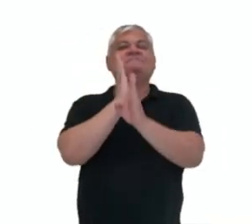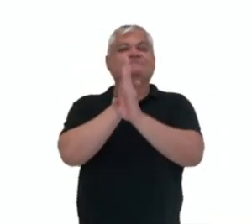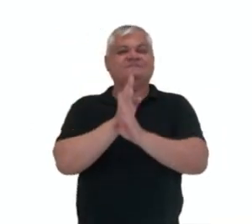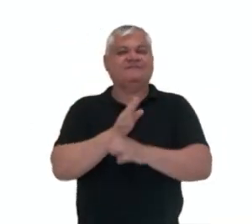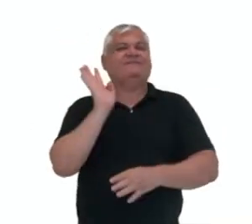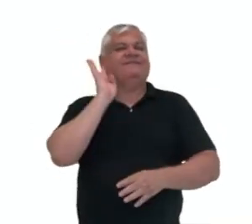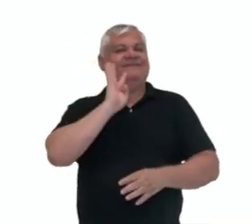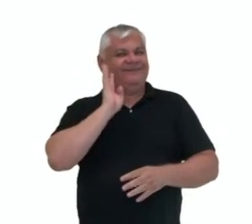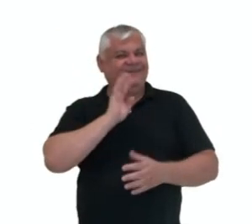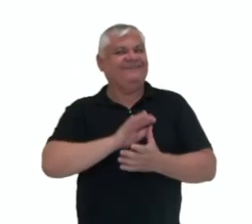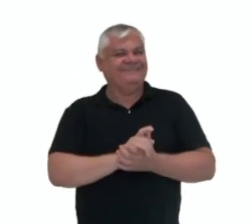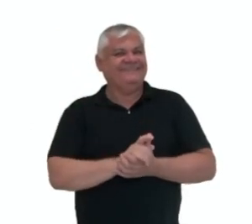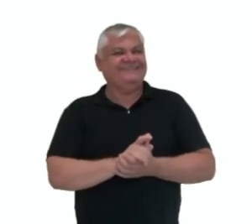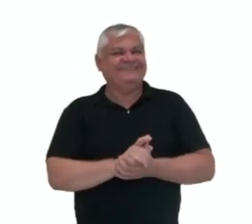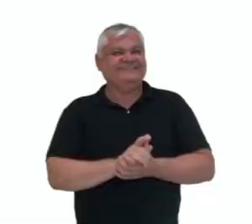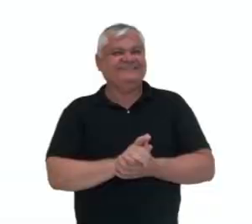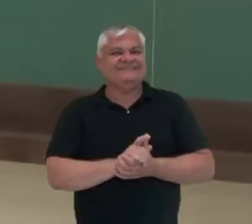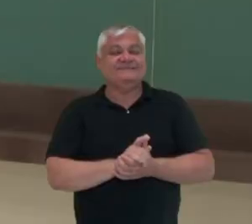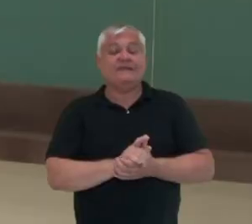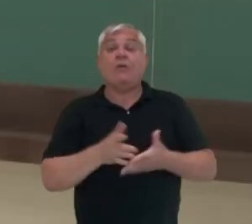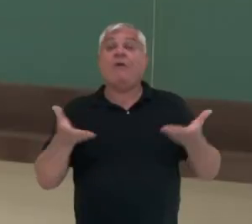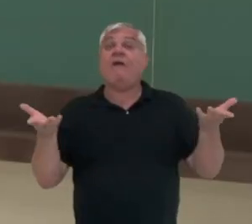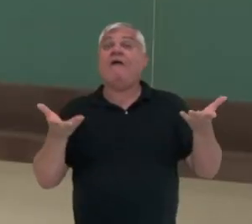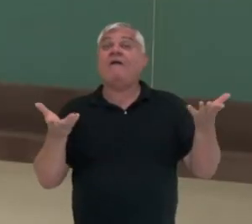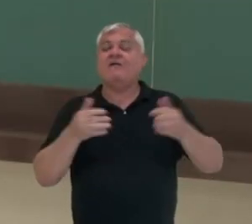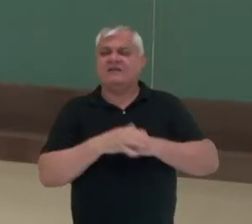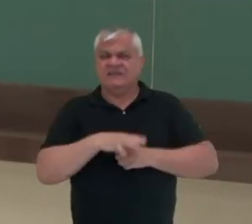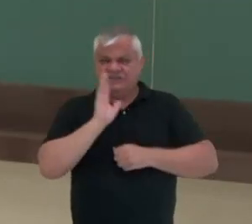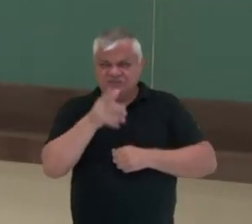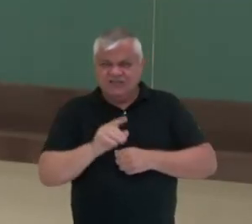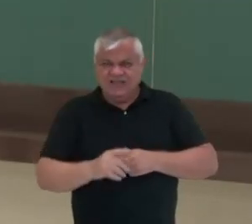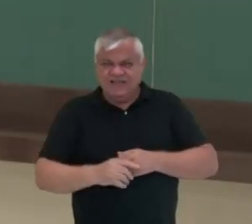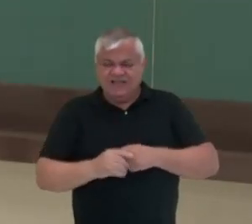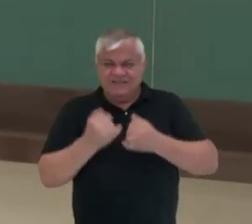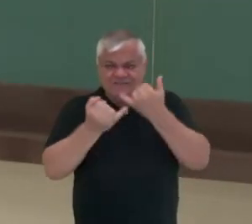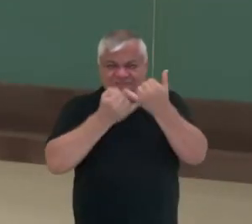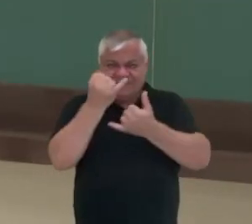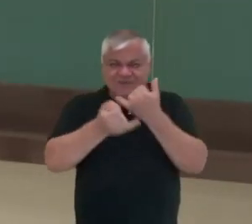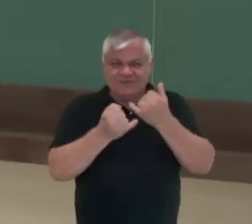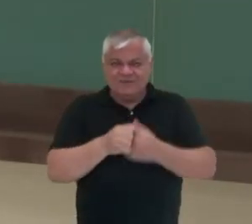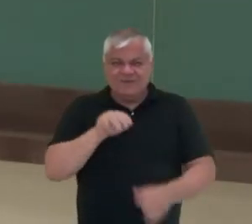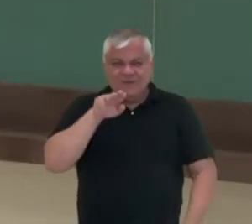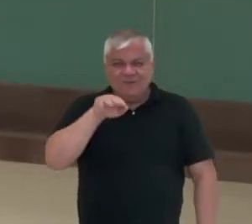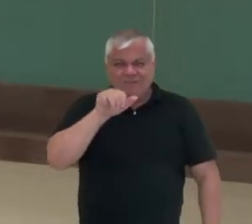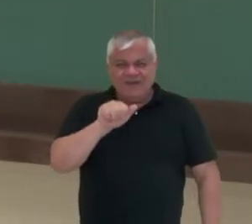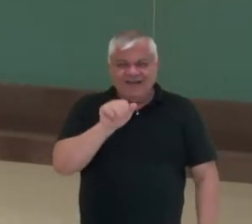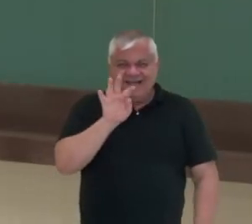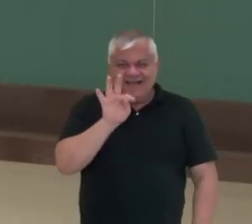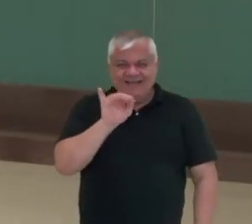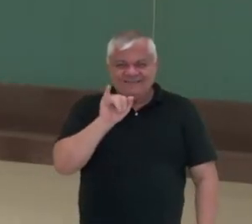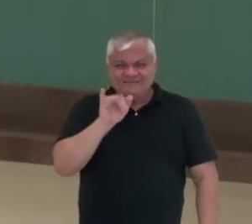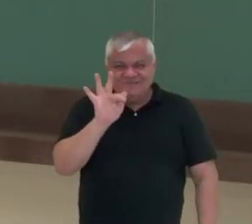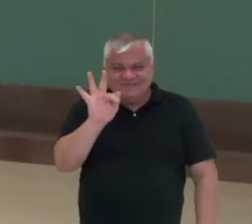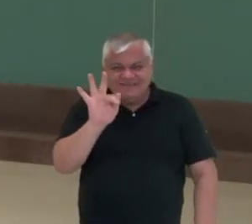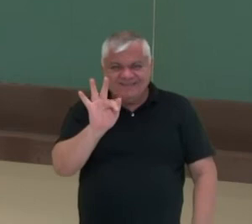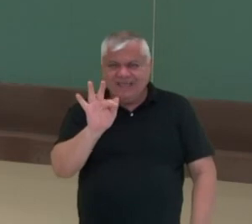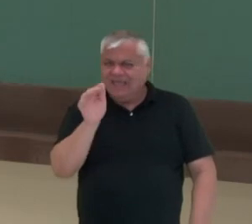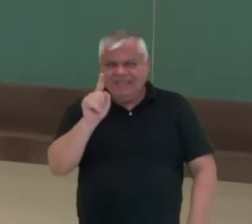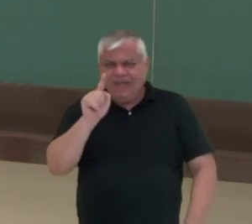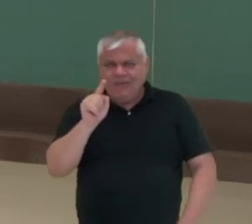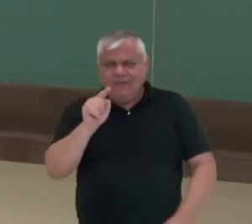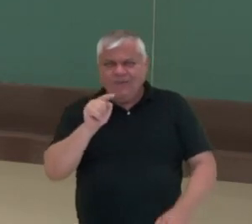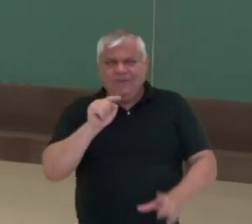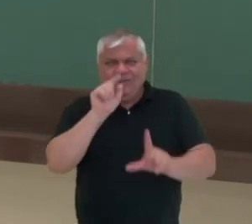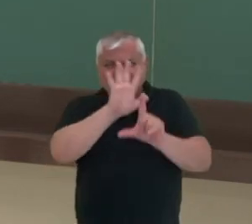só que bacana? Então tá joia, né? E aí, você já jogou o Matific? Já teve acesso a essa plataforma? Se não teve acesso, não